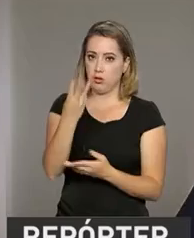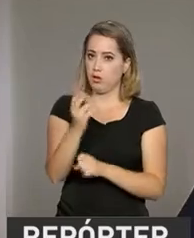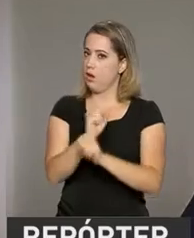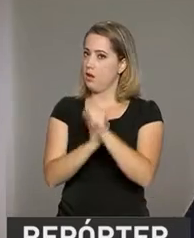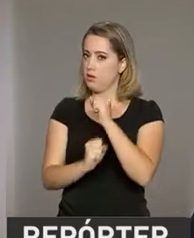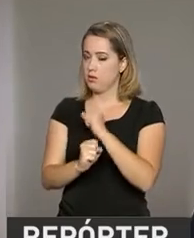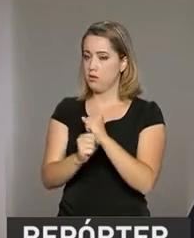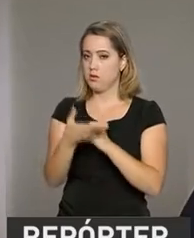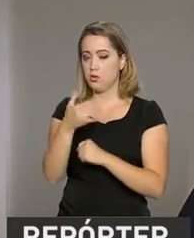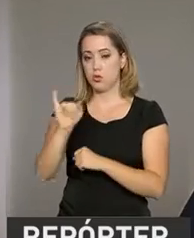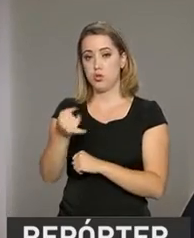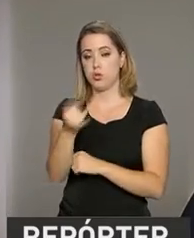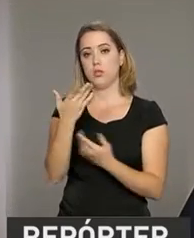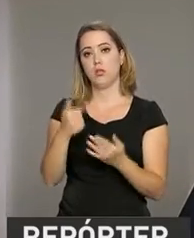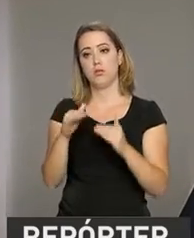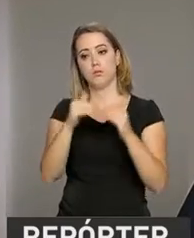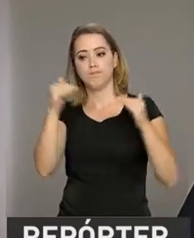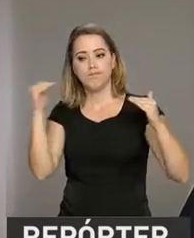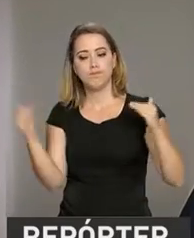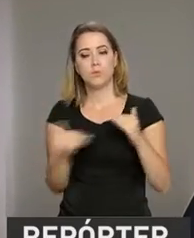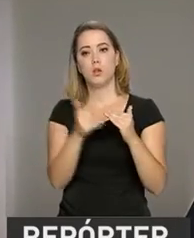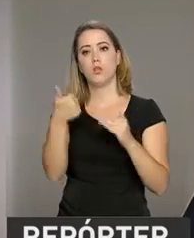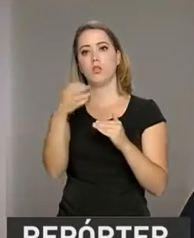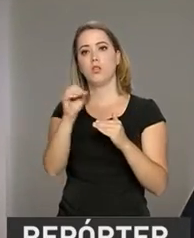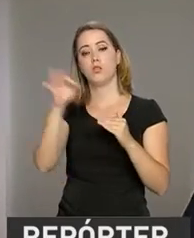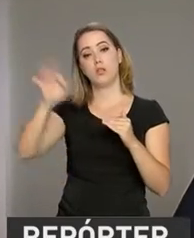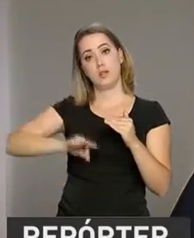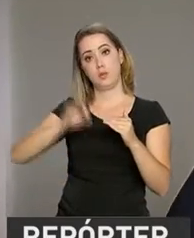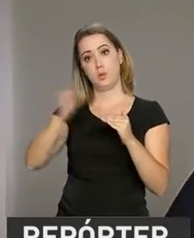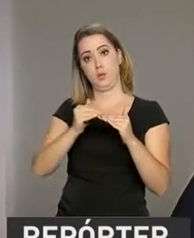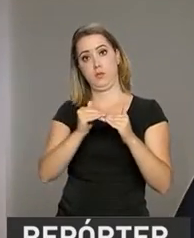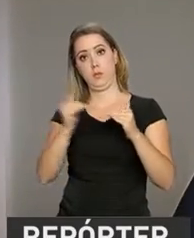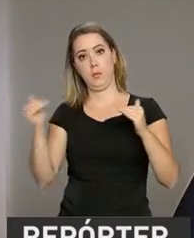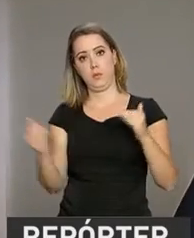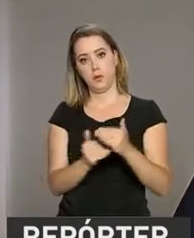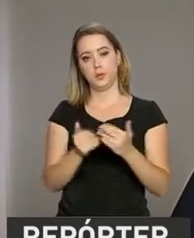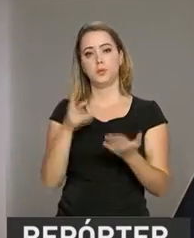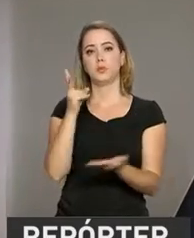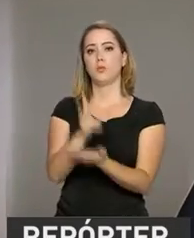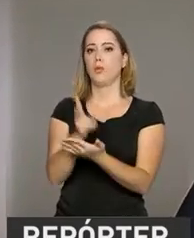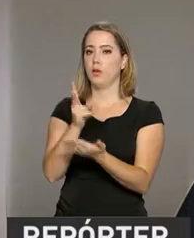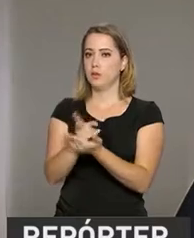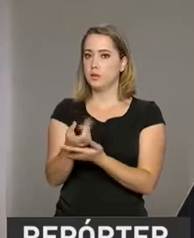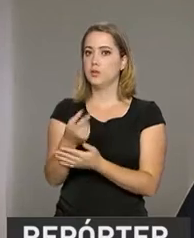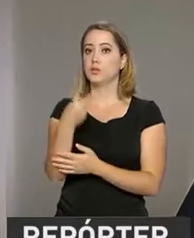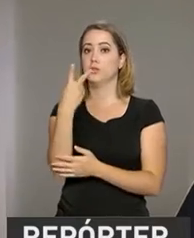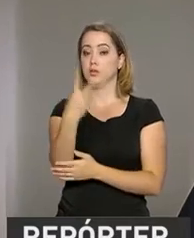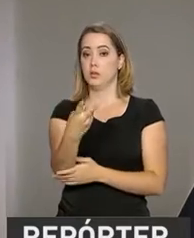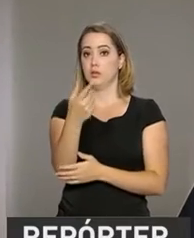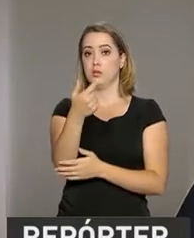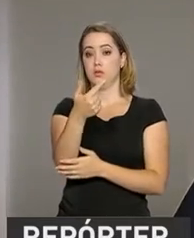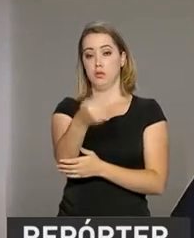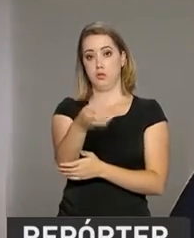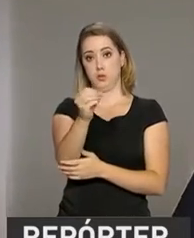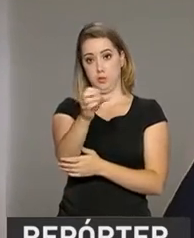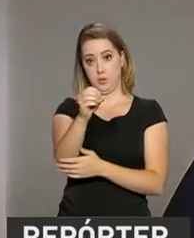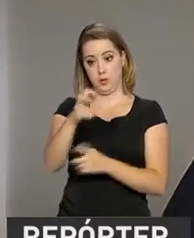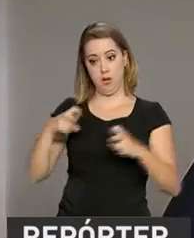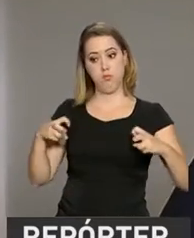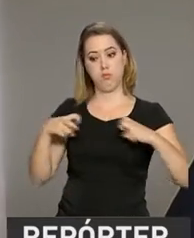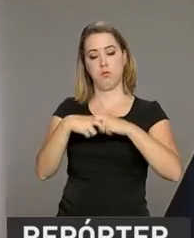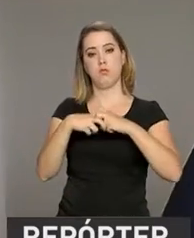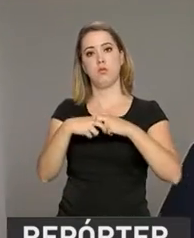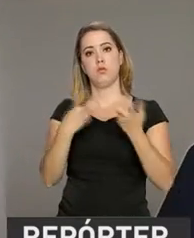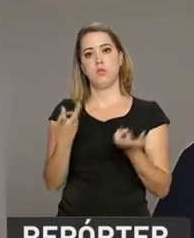teríamos uma queda de 10% mais ou menos no número de mortos. Mesmo assim, 2.700 acidentes e 225 mortos é uma quantidade